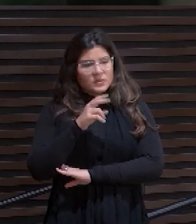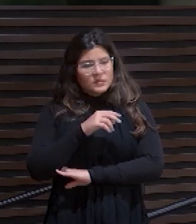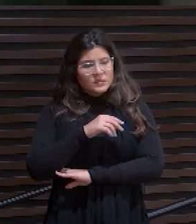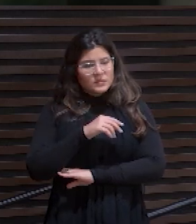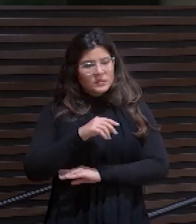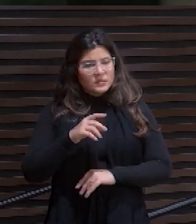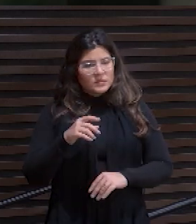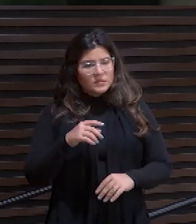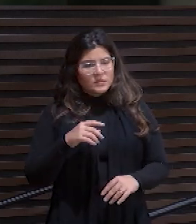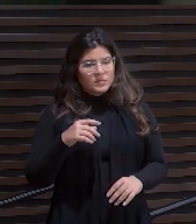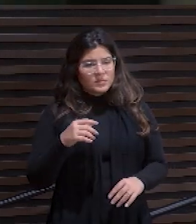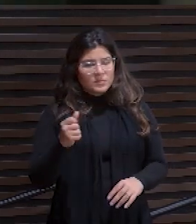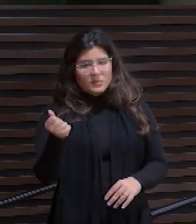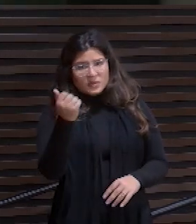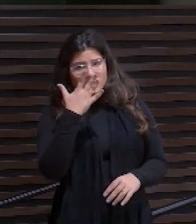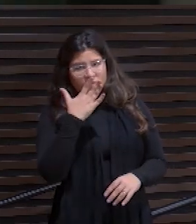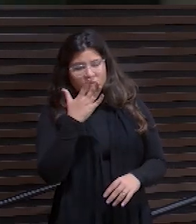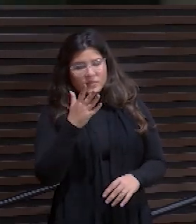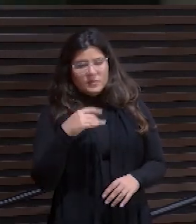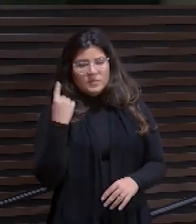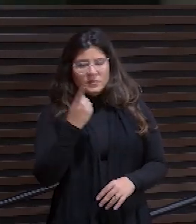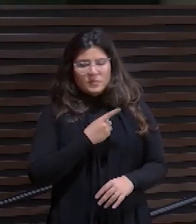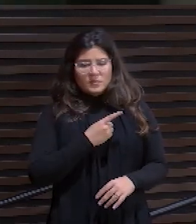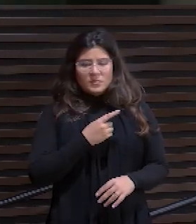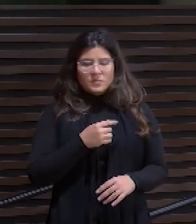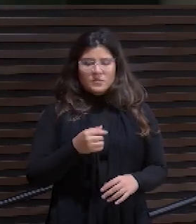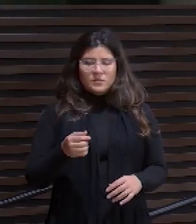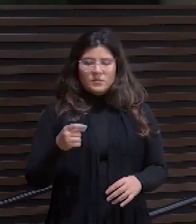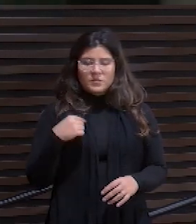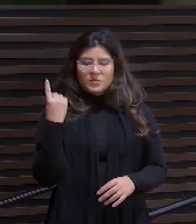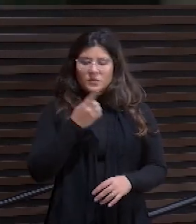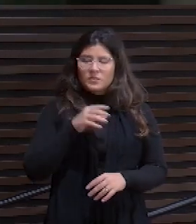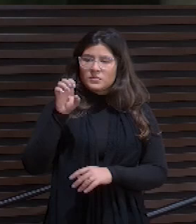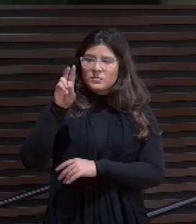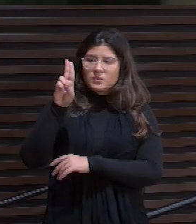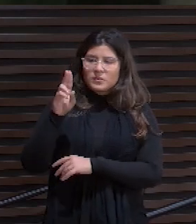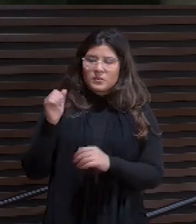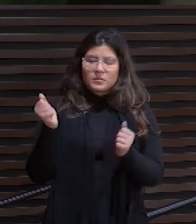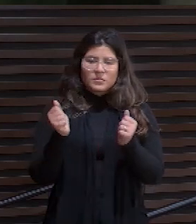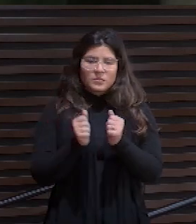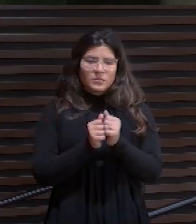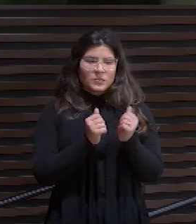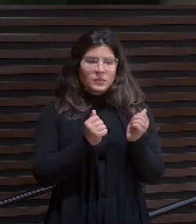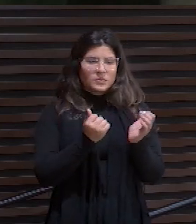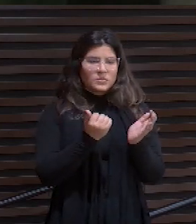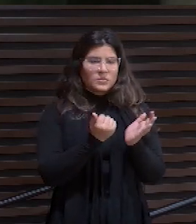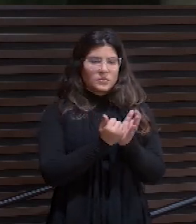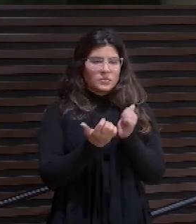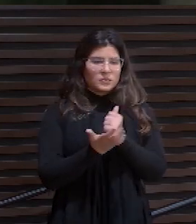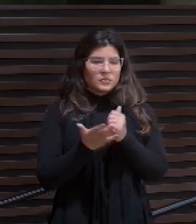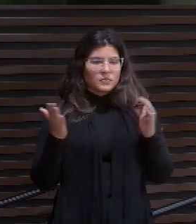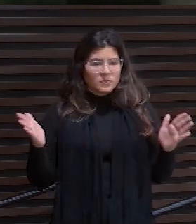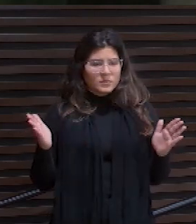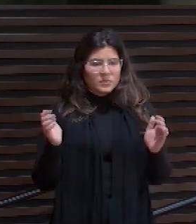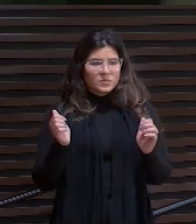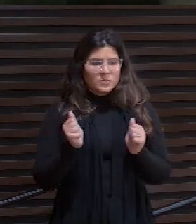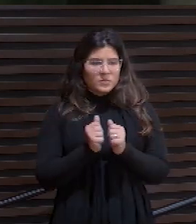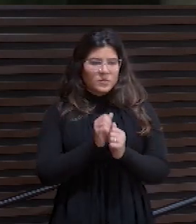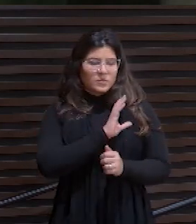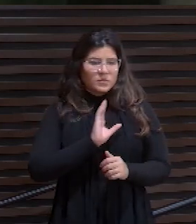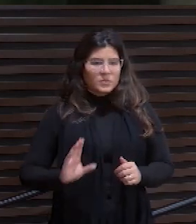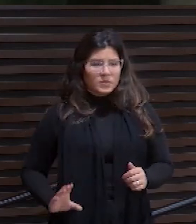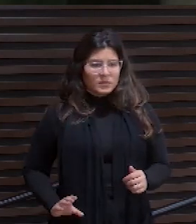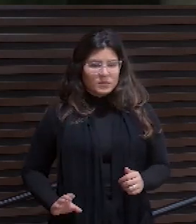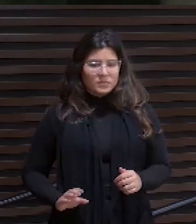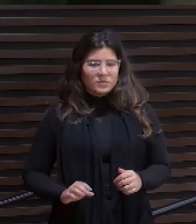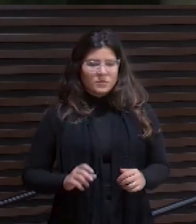irmãos, que o nosso ego foi juntamente com Cristo crucificado de uma vez por todas, e levando sempre esse morrer do Senhor. Eu estava